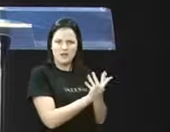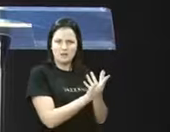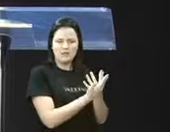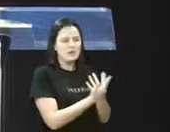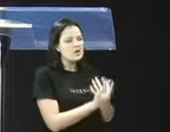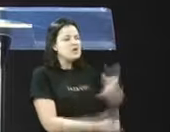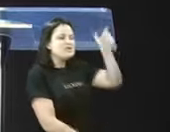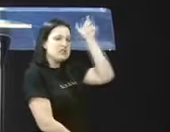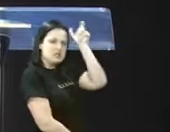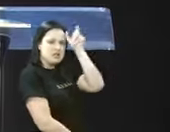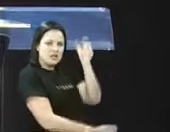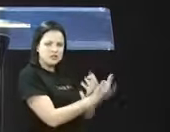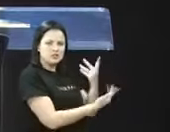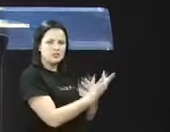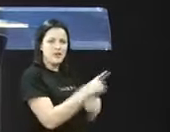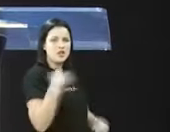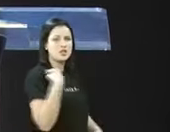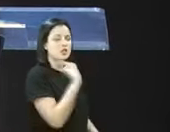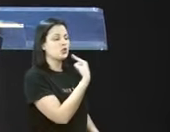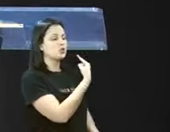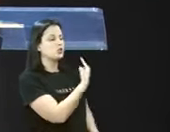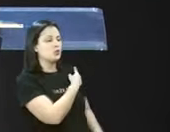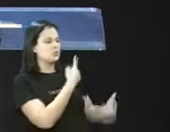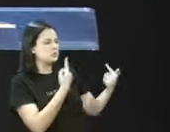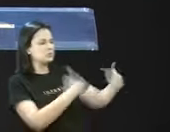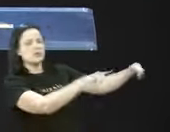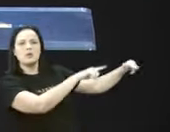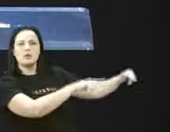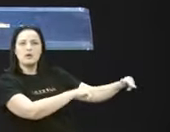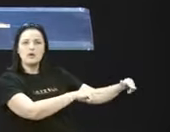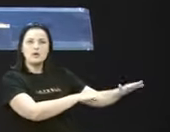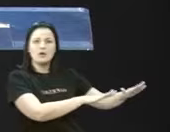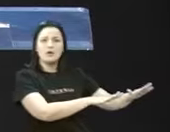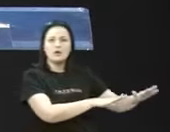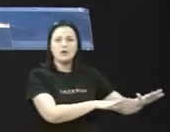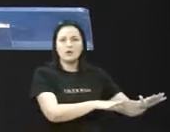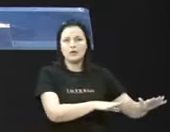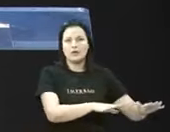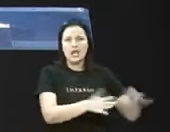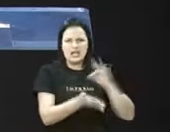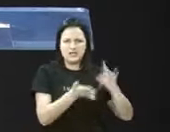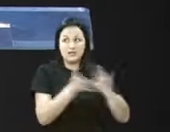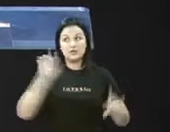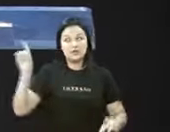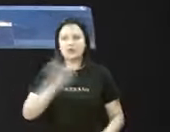o vosso adversário. Ele não é inimigo de Deus, ele é nosso inimigo.